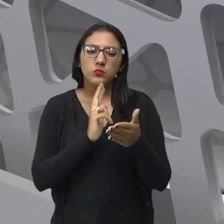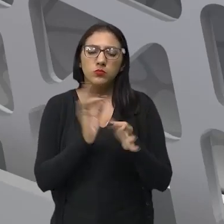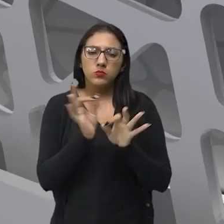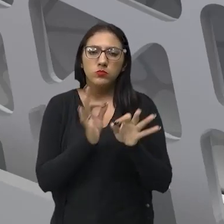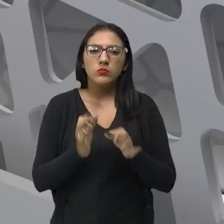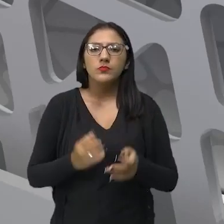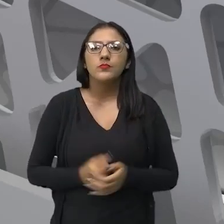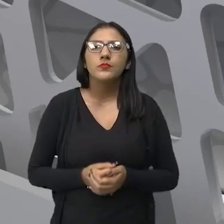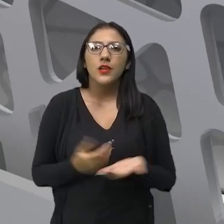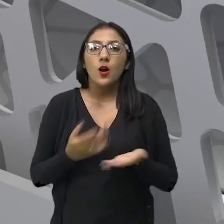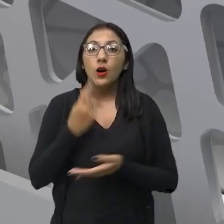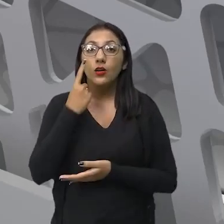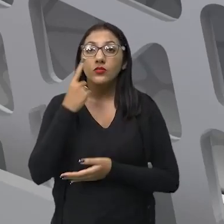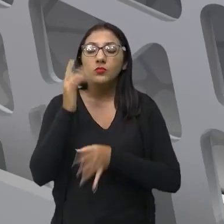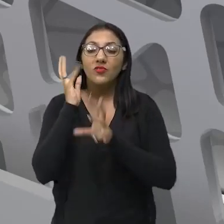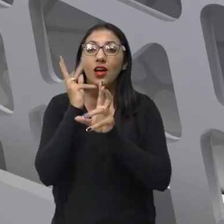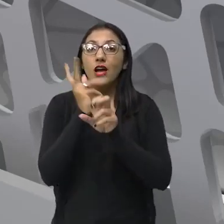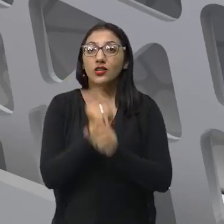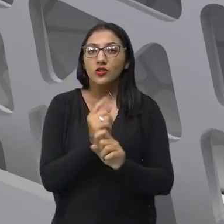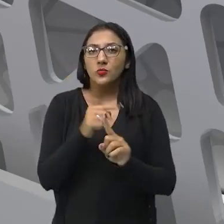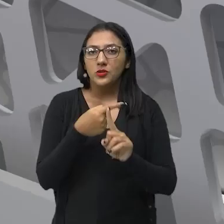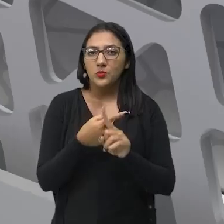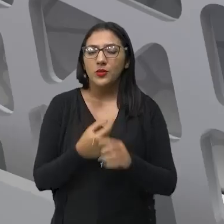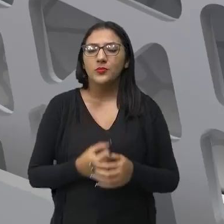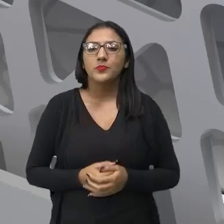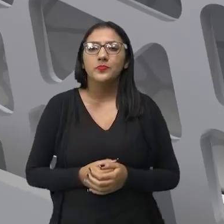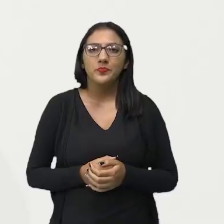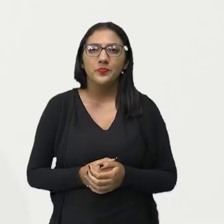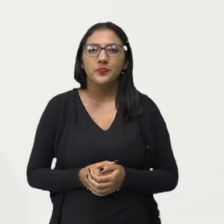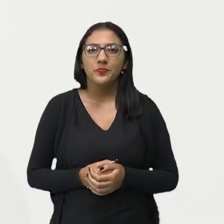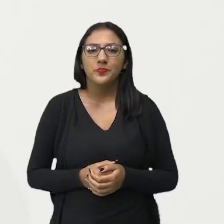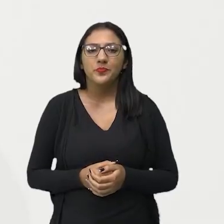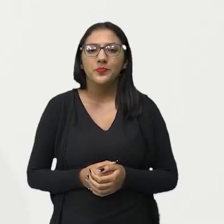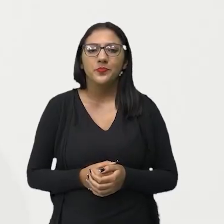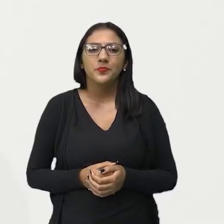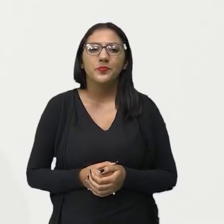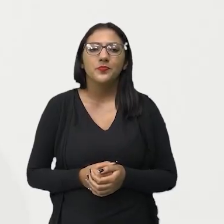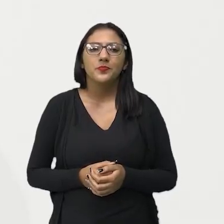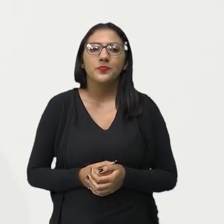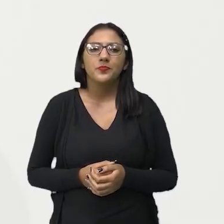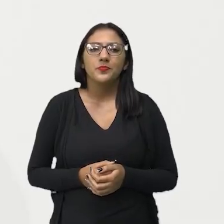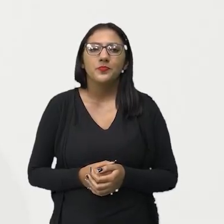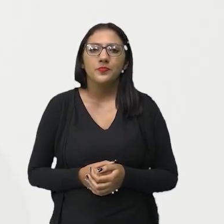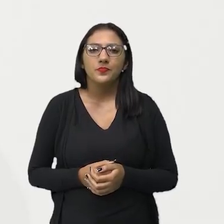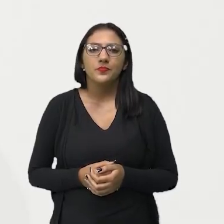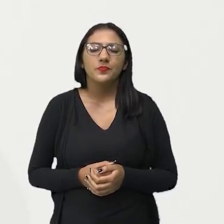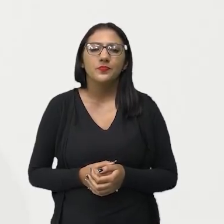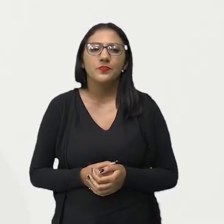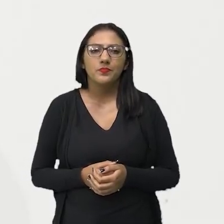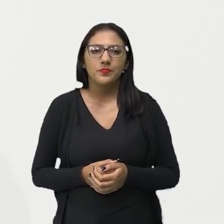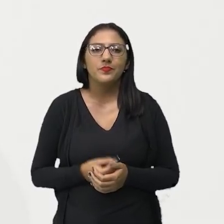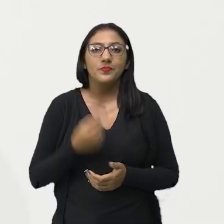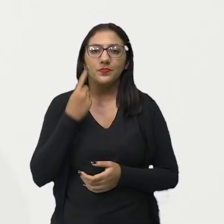Então, vamos realizar a soma dessas duas frações. Acompanhe comigo. Nós vamos,